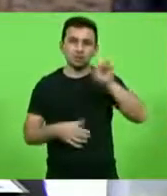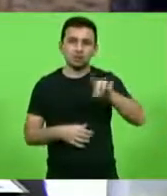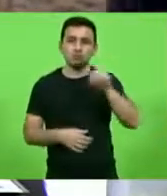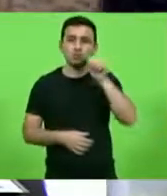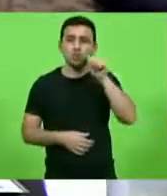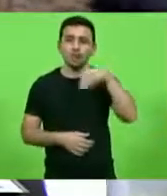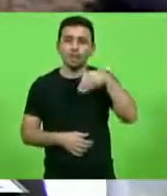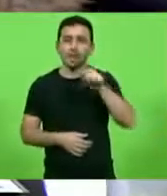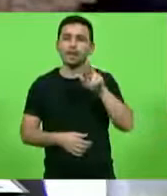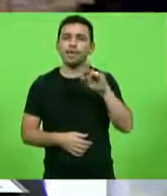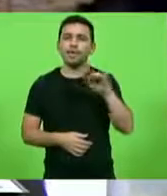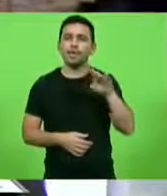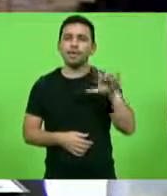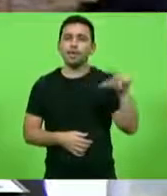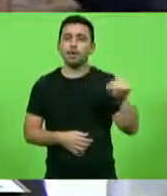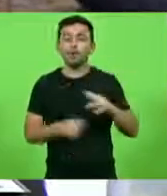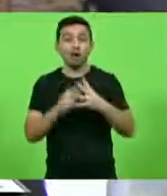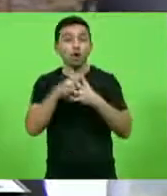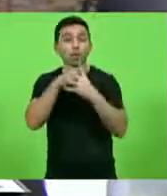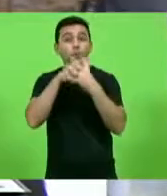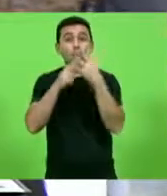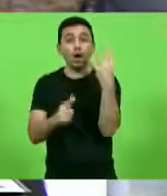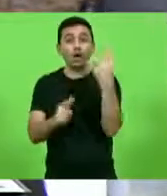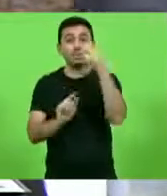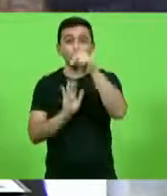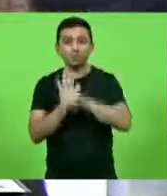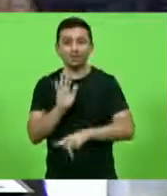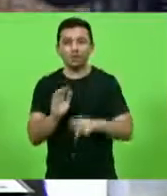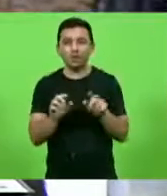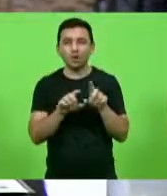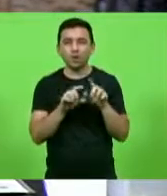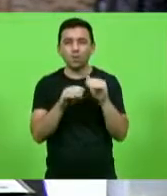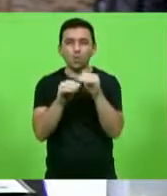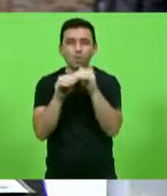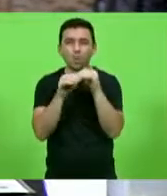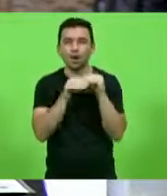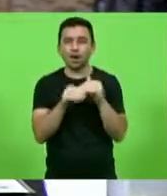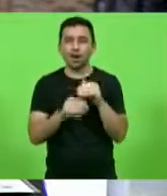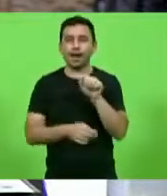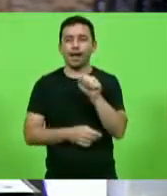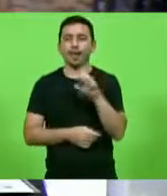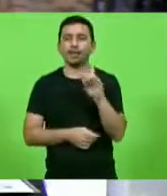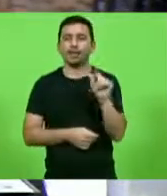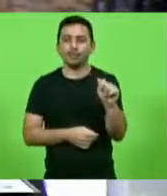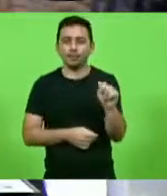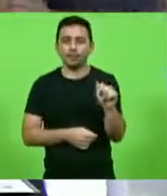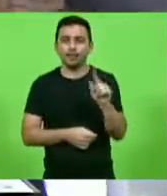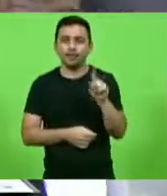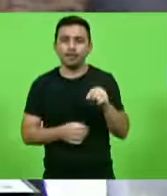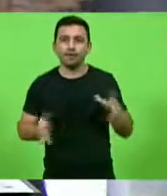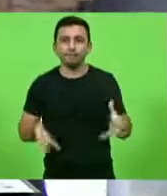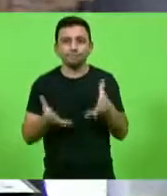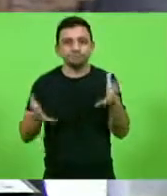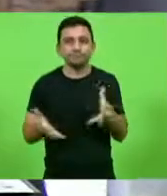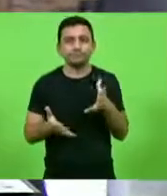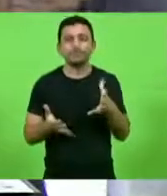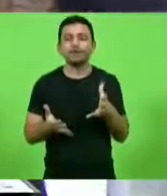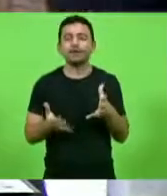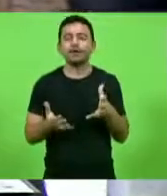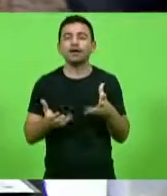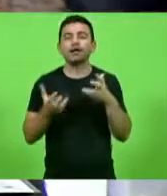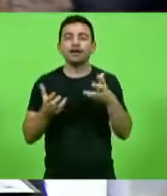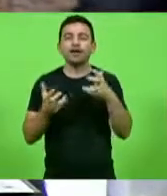projetos semelhantes, um atrás do outro, da deputada Ada, que estabelece a promoção de ações que visem